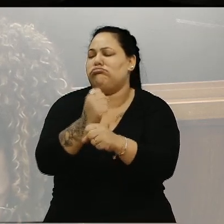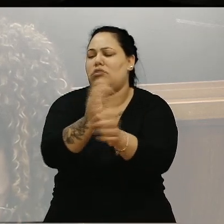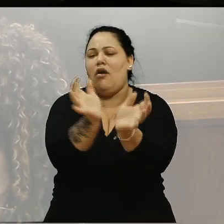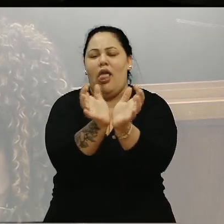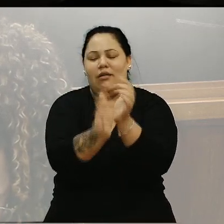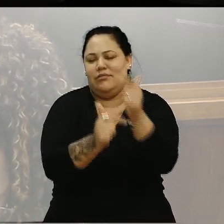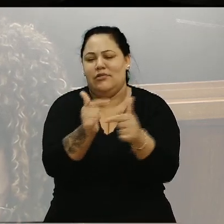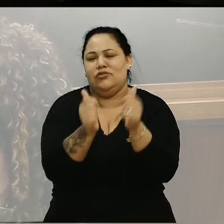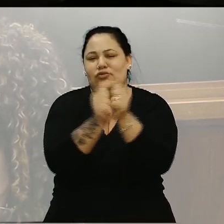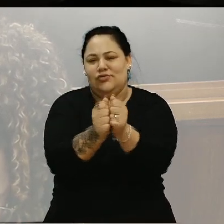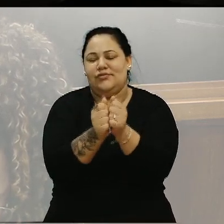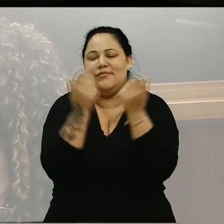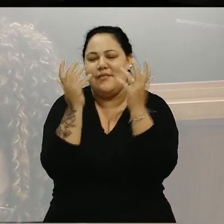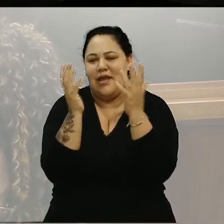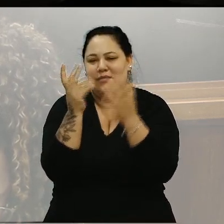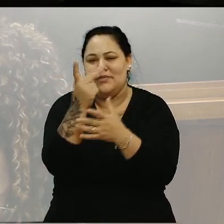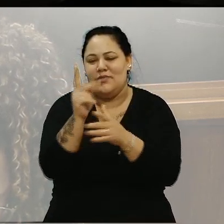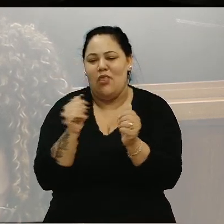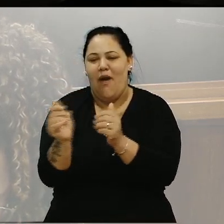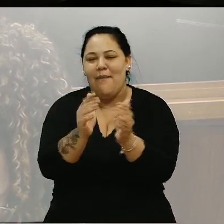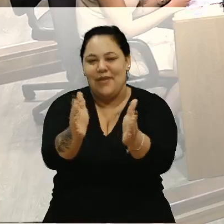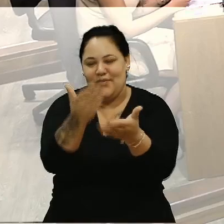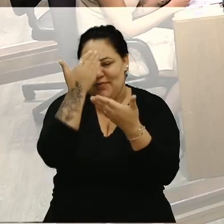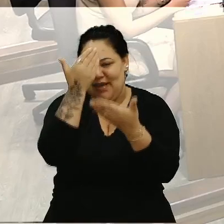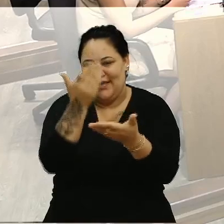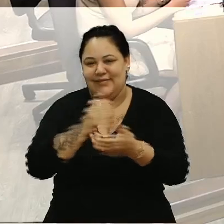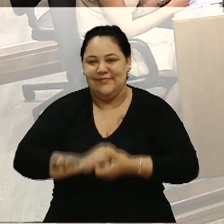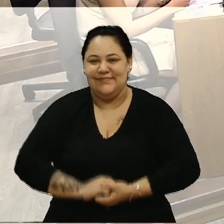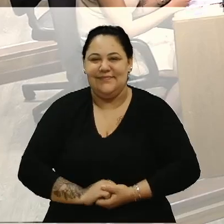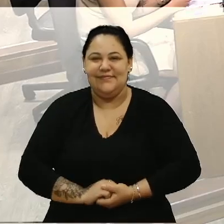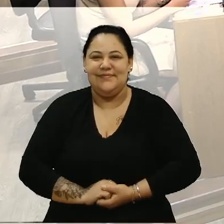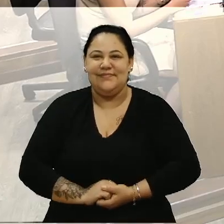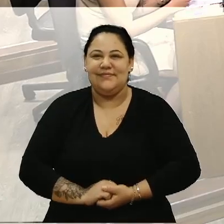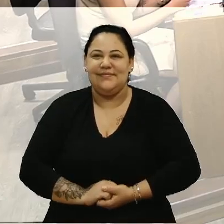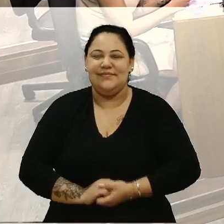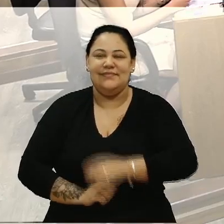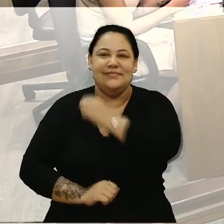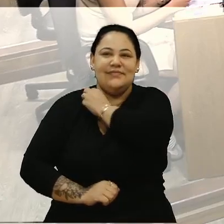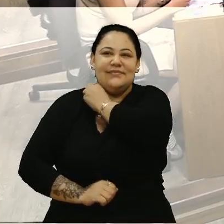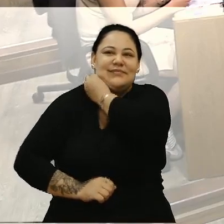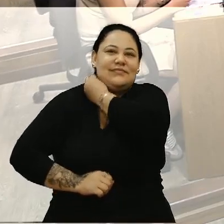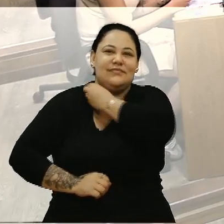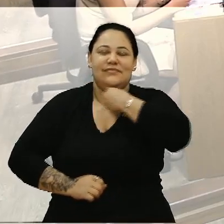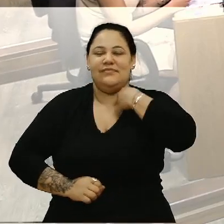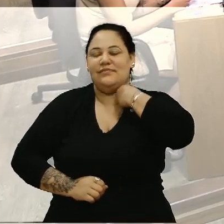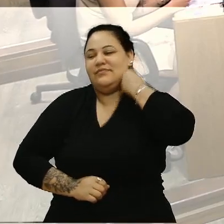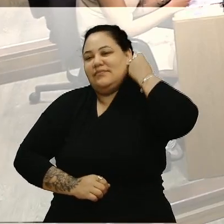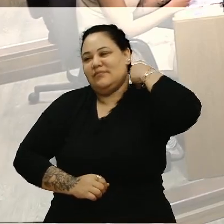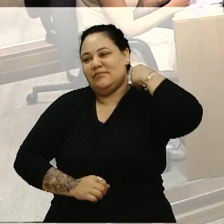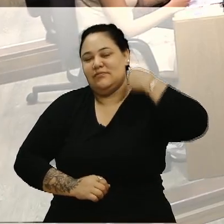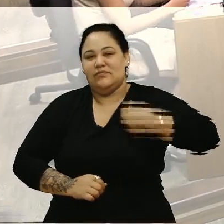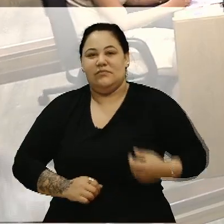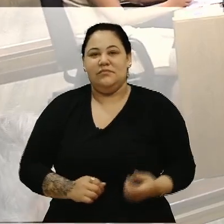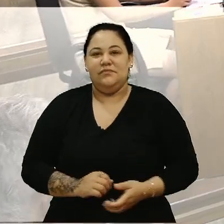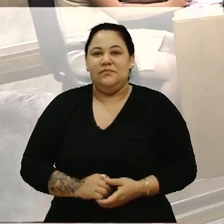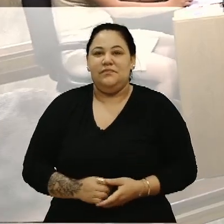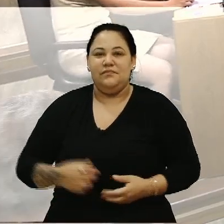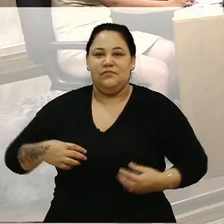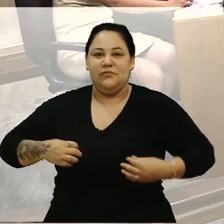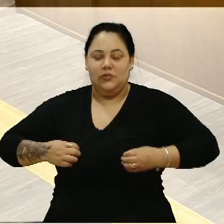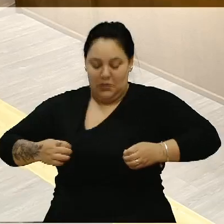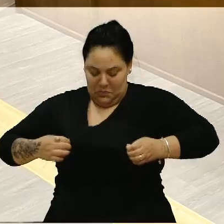bacana, parabéns aí pela tua trajetória. Valeu, obrigado. Peço a palavra. Com a palavra, vereador Renato Oliveira.